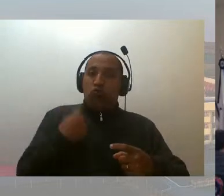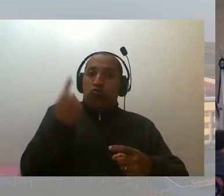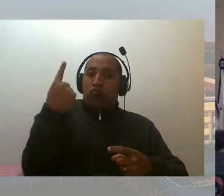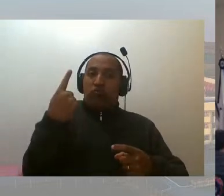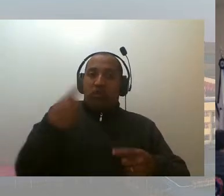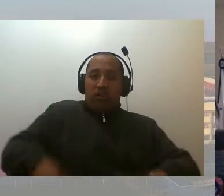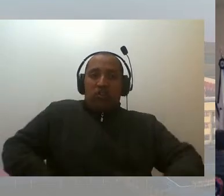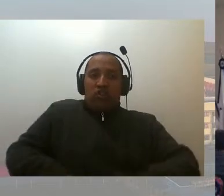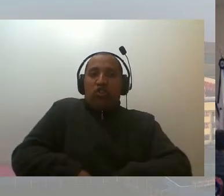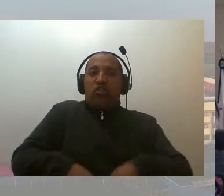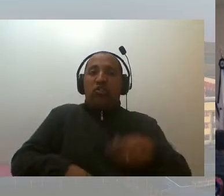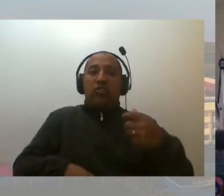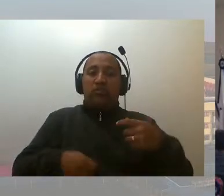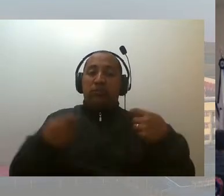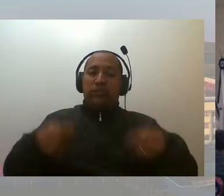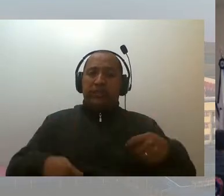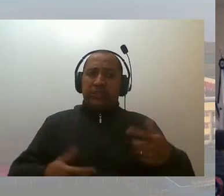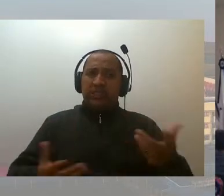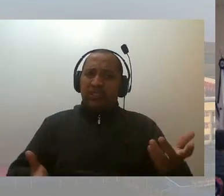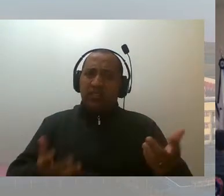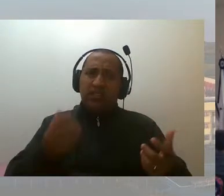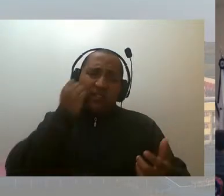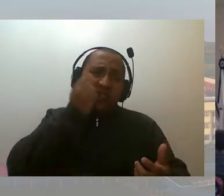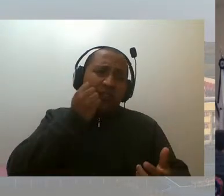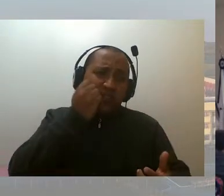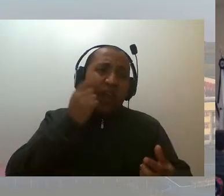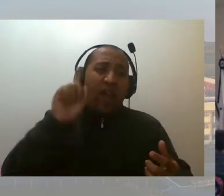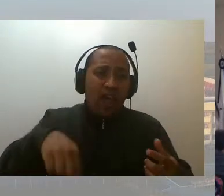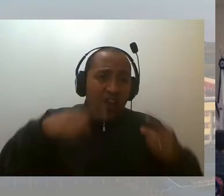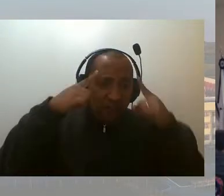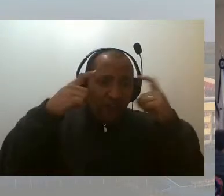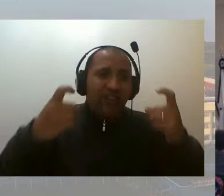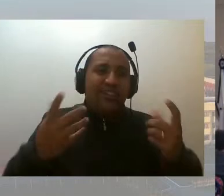negra, quando a pessoa é negra, né? Então,